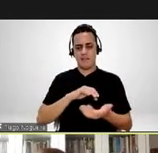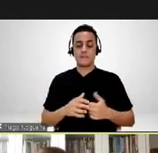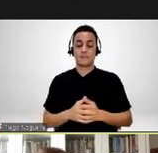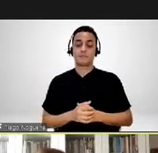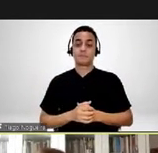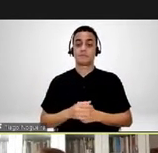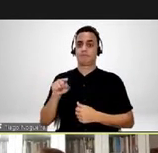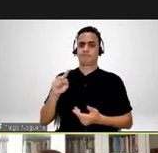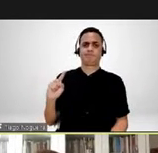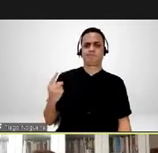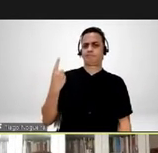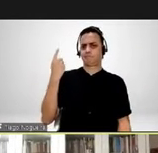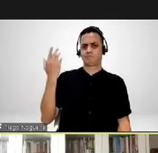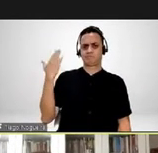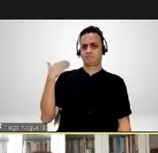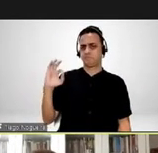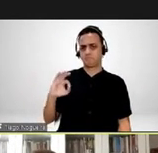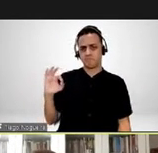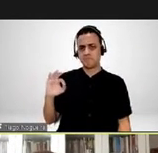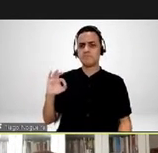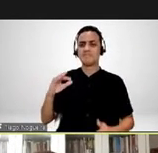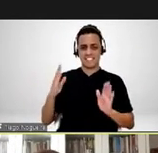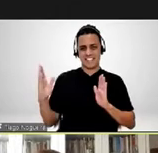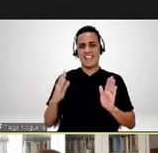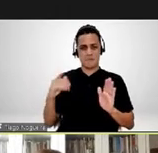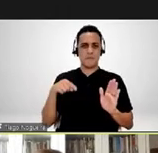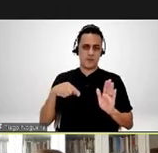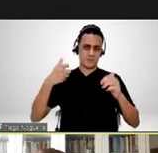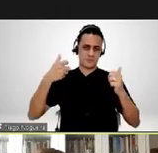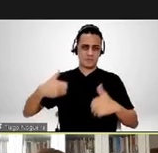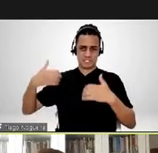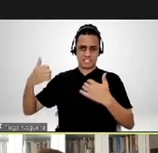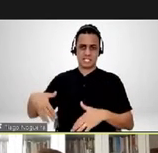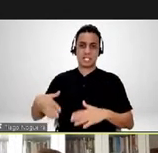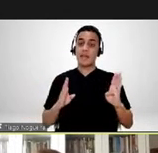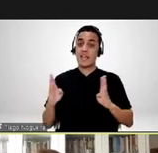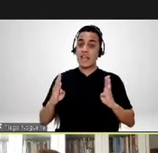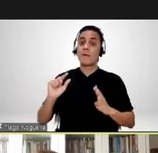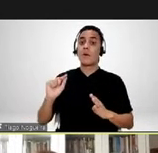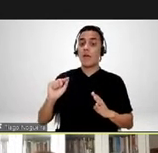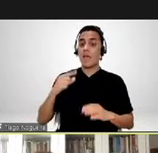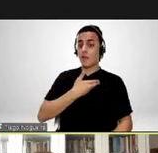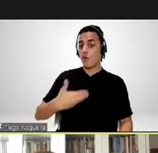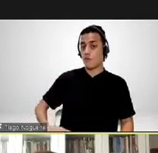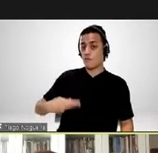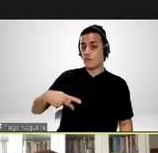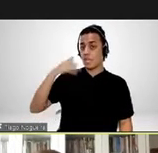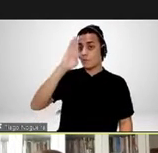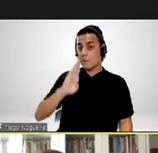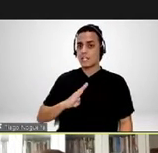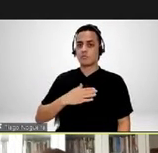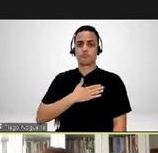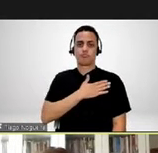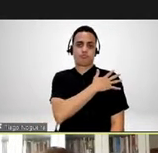fato inusitado, toda essa época que eu estou relatando era a época da ditadura, né? E as manifestações,